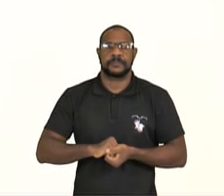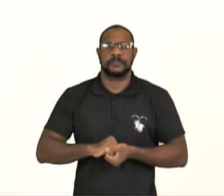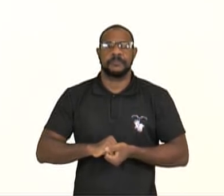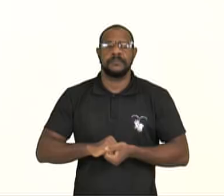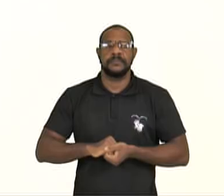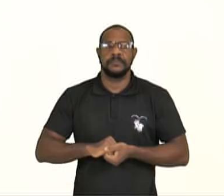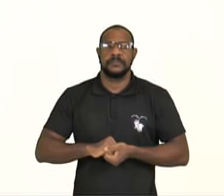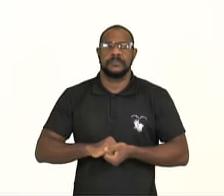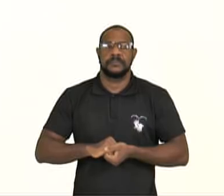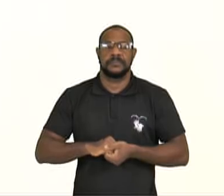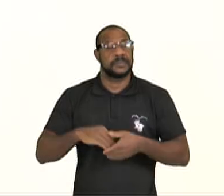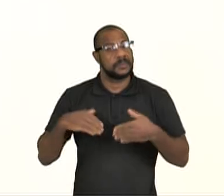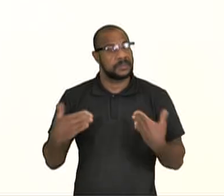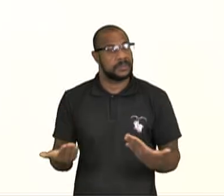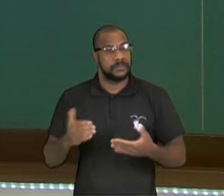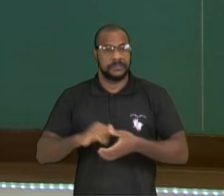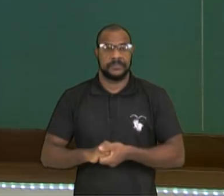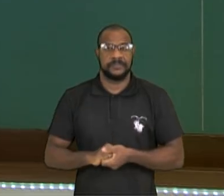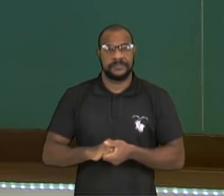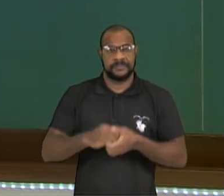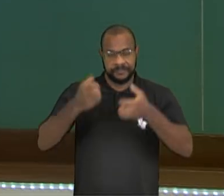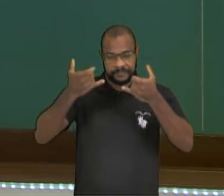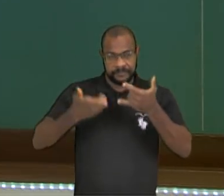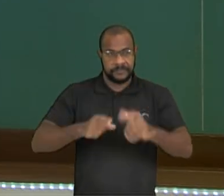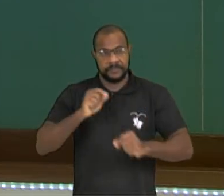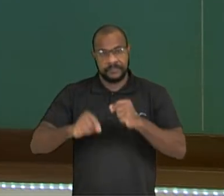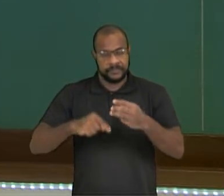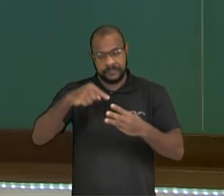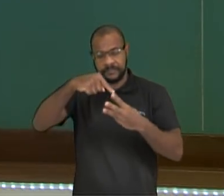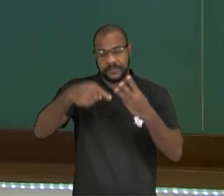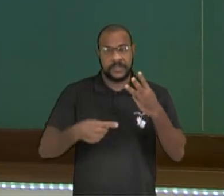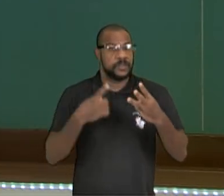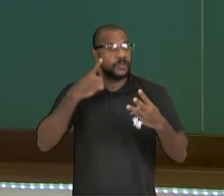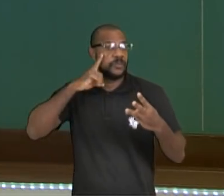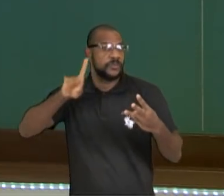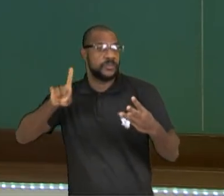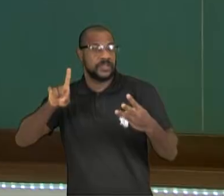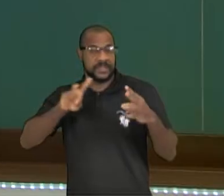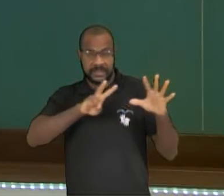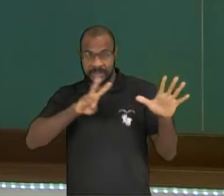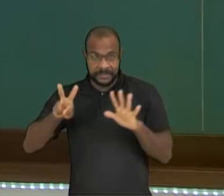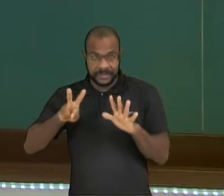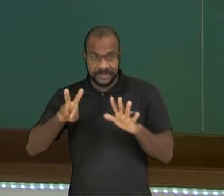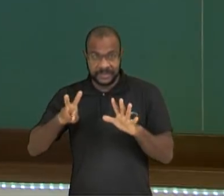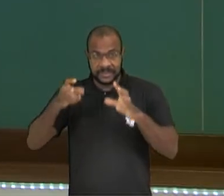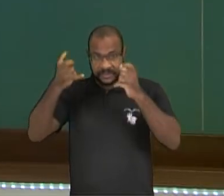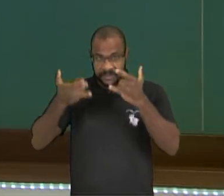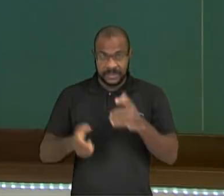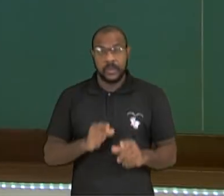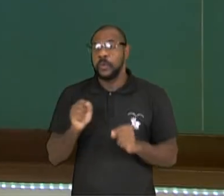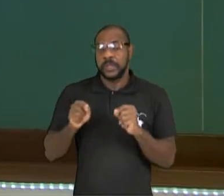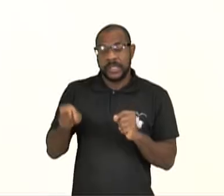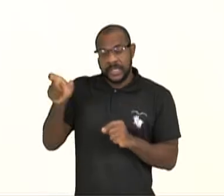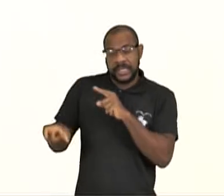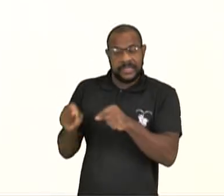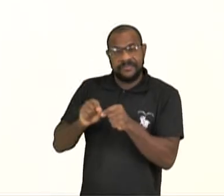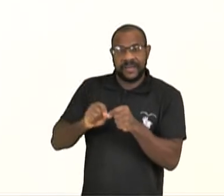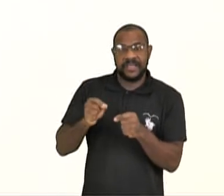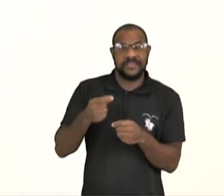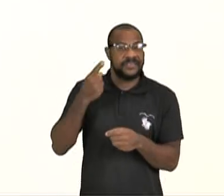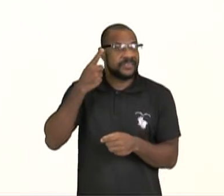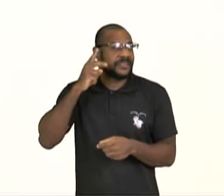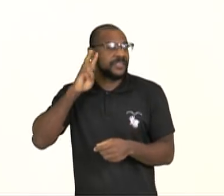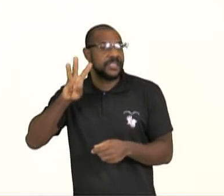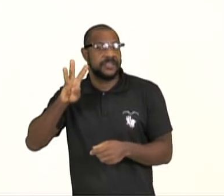his bedroom. Então eu descrevi para vocês 3 dias da semana. O que ele faz nesses 3 dias? Presta atenção.